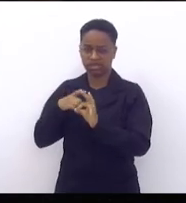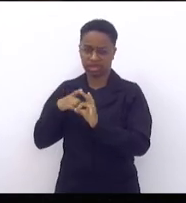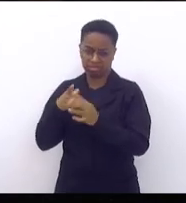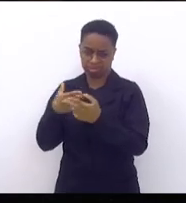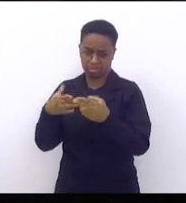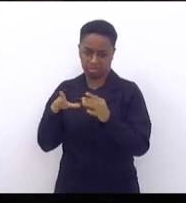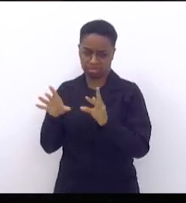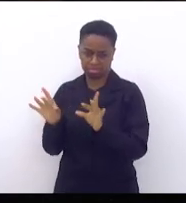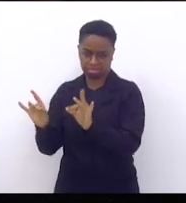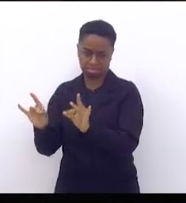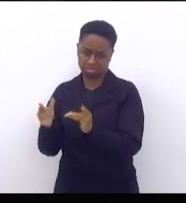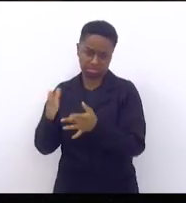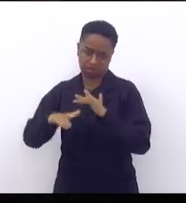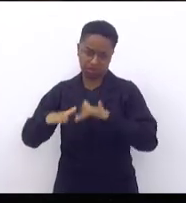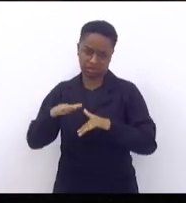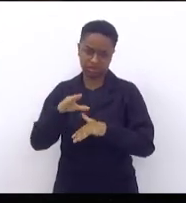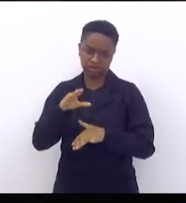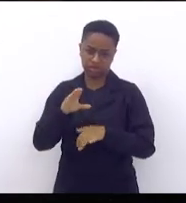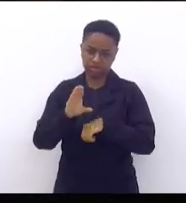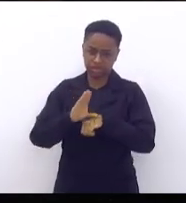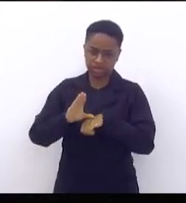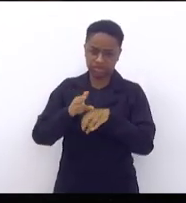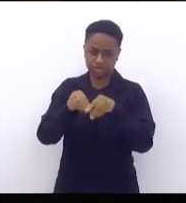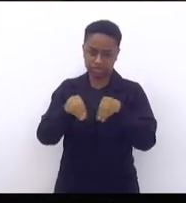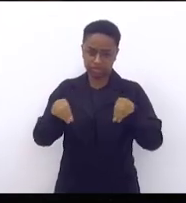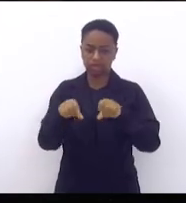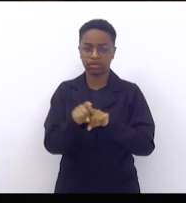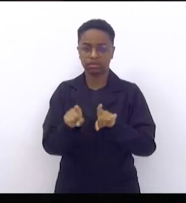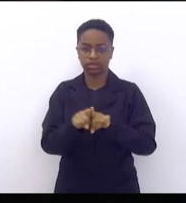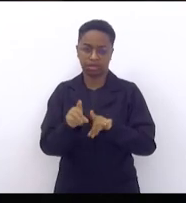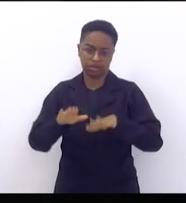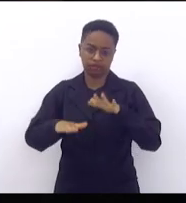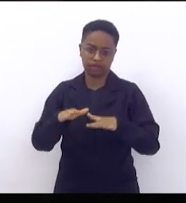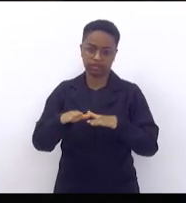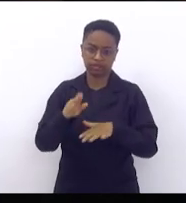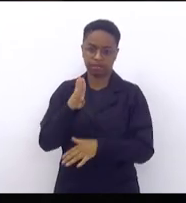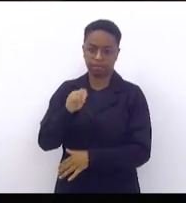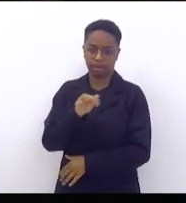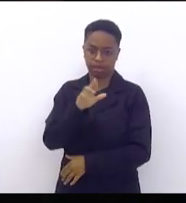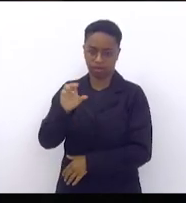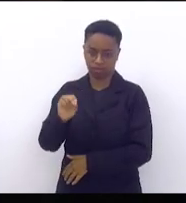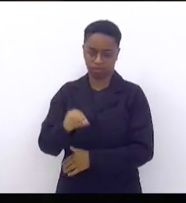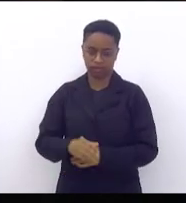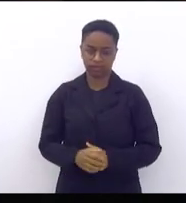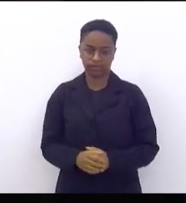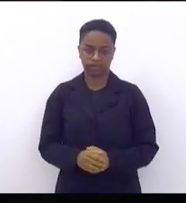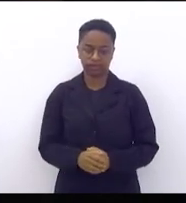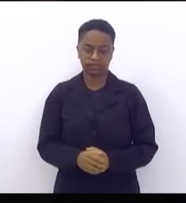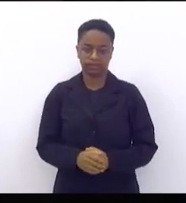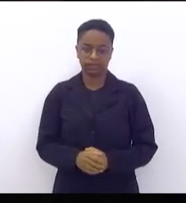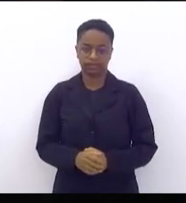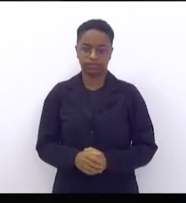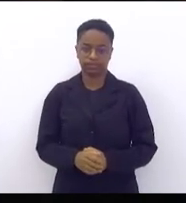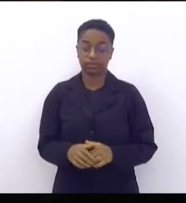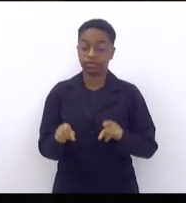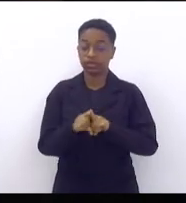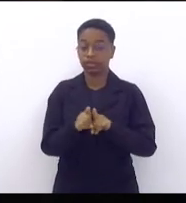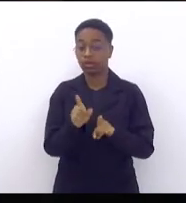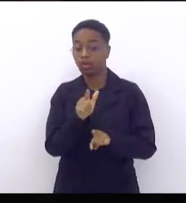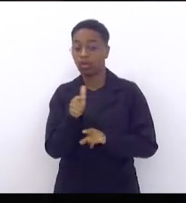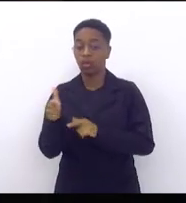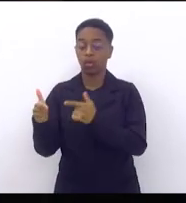ligante, possivelmente cimento e muitas vezes até barro. Outras se assemelham a